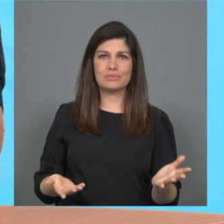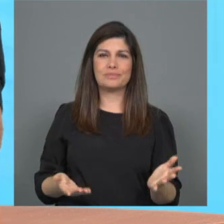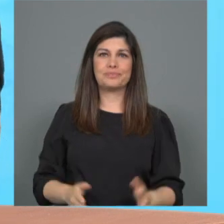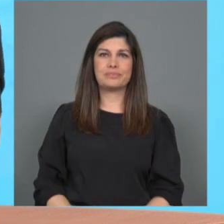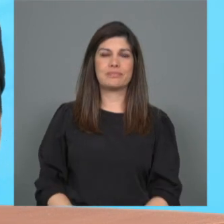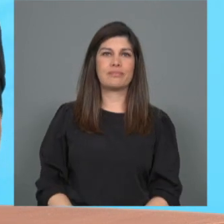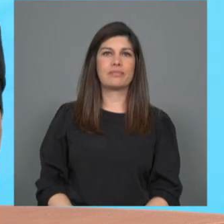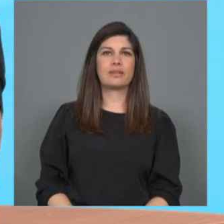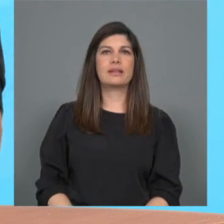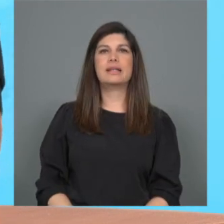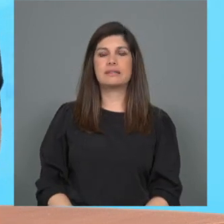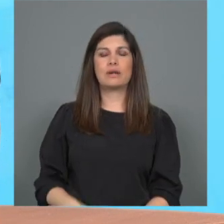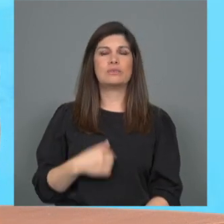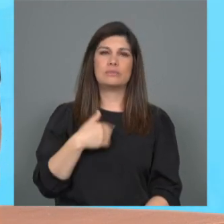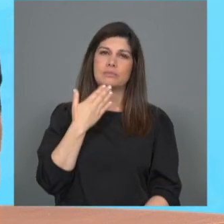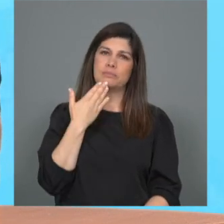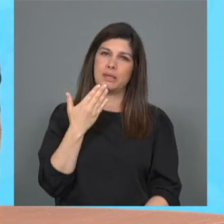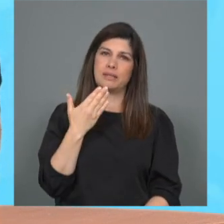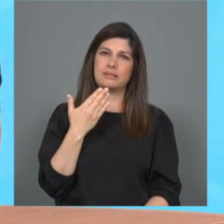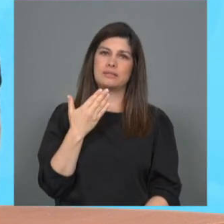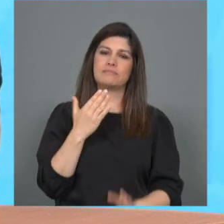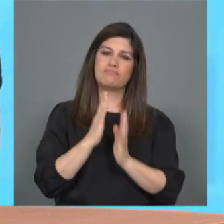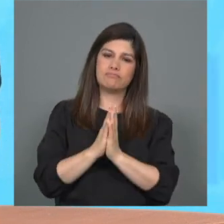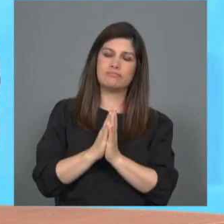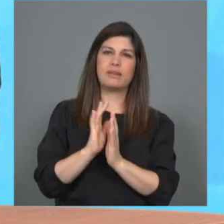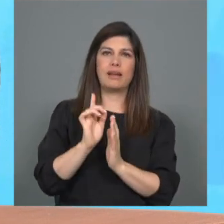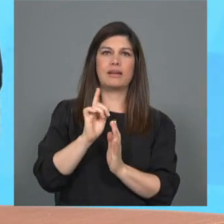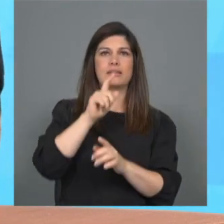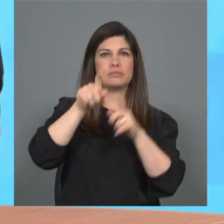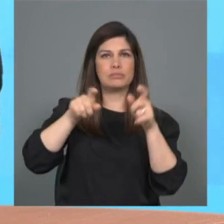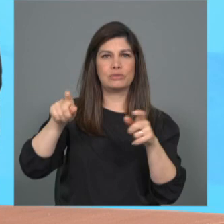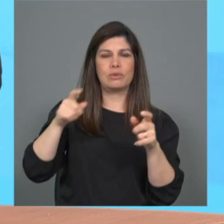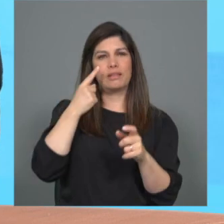Então, aqui o apelo à vigilância, no sentido de não nos